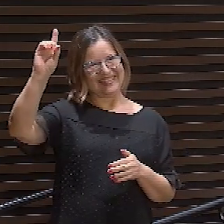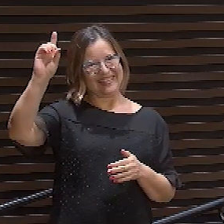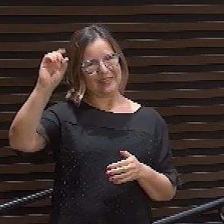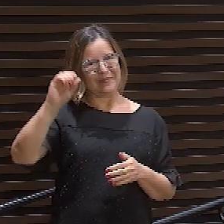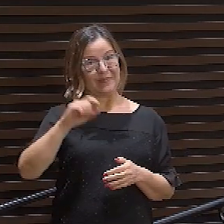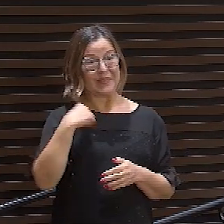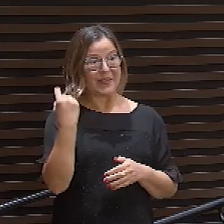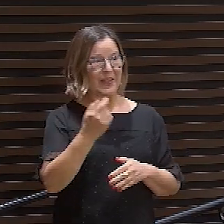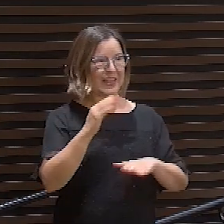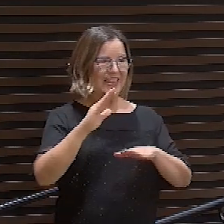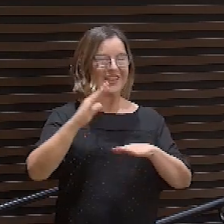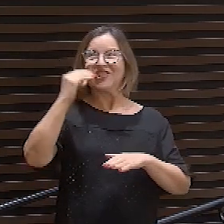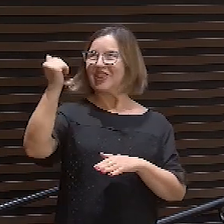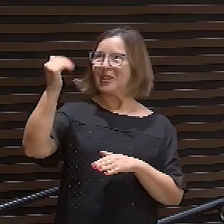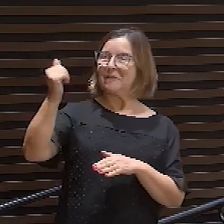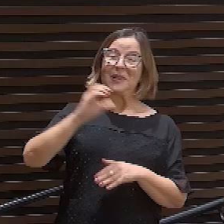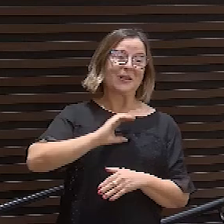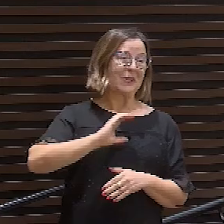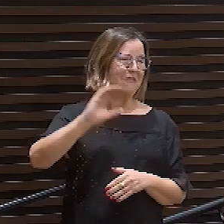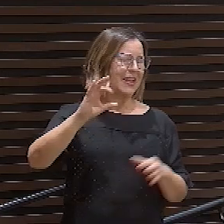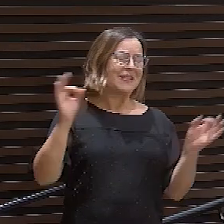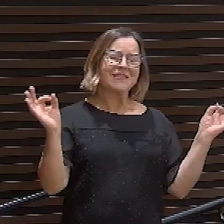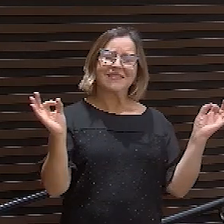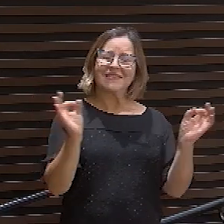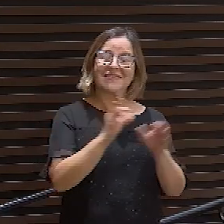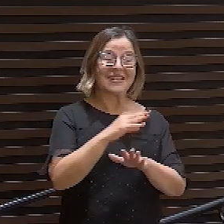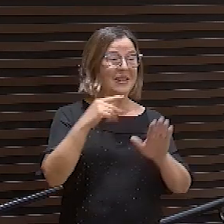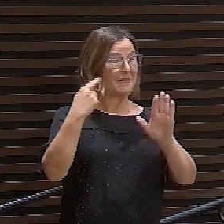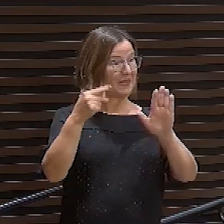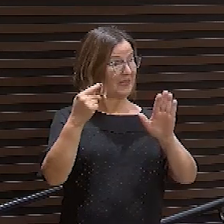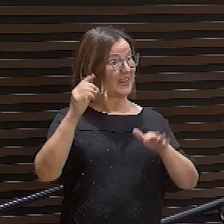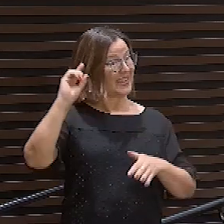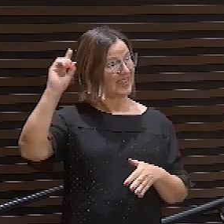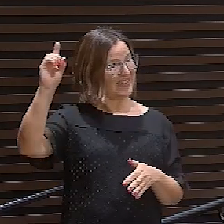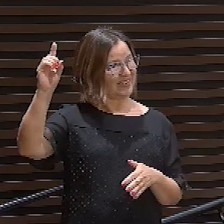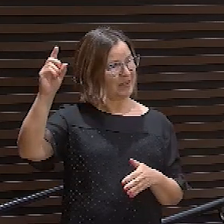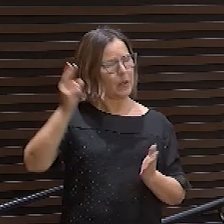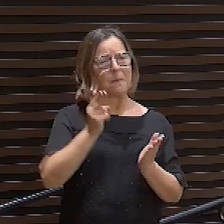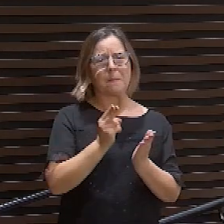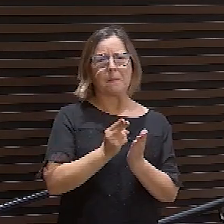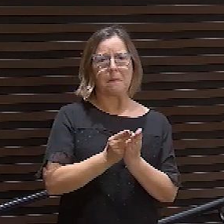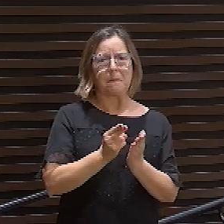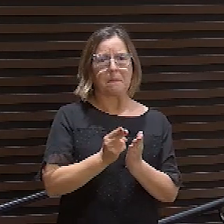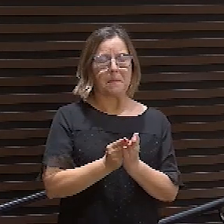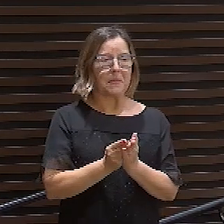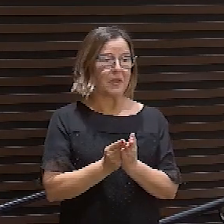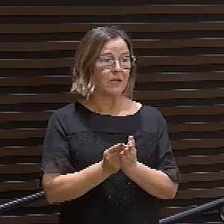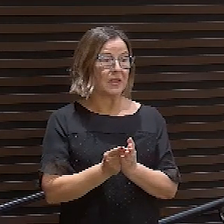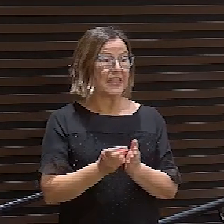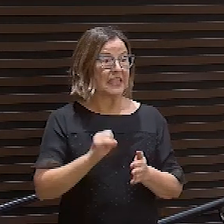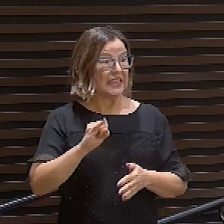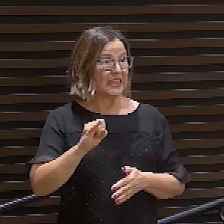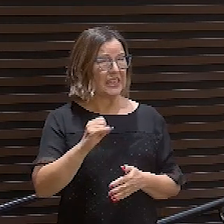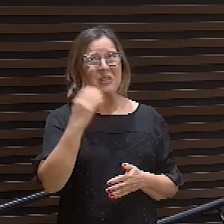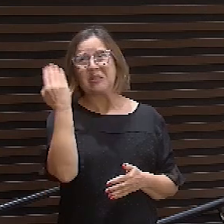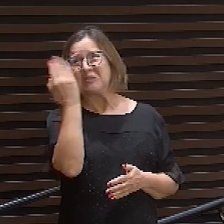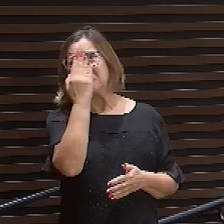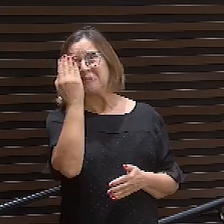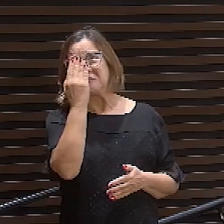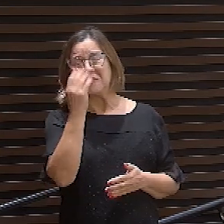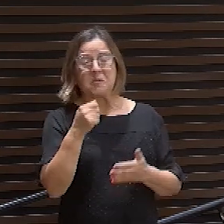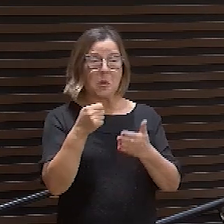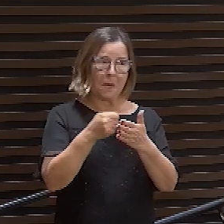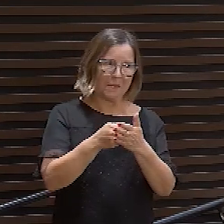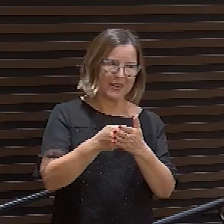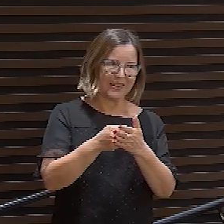Nós somos chamados a confiar plenamente nas promessas divinas, mesmo quando não podemos ver o cumprimento delas,